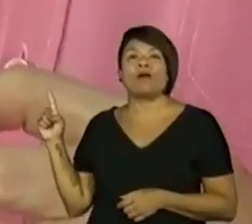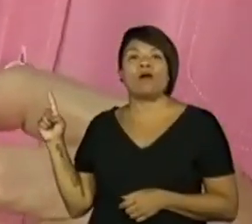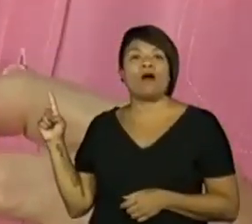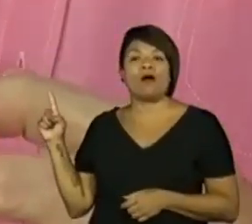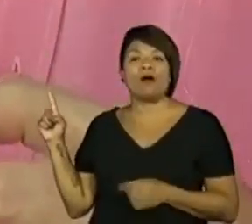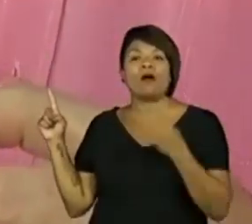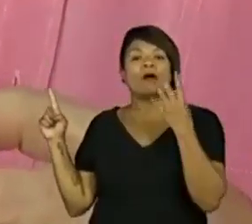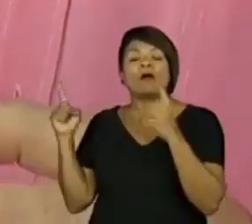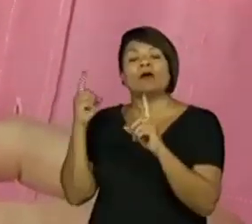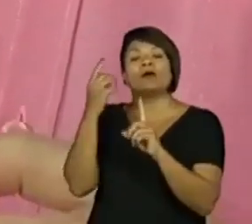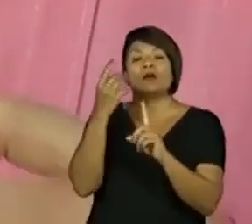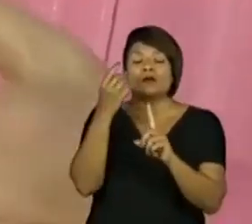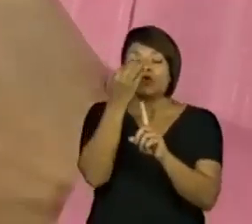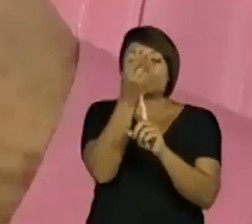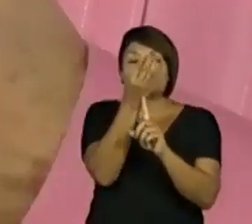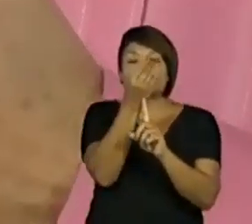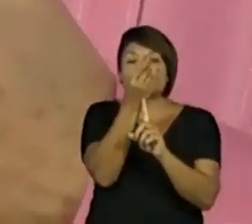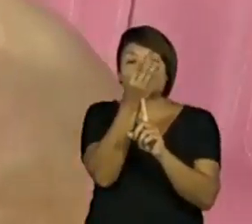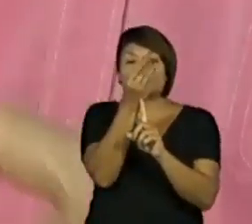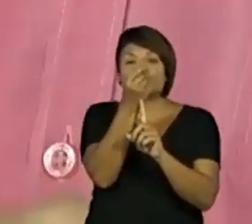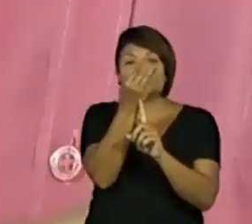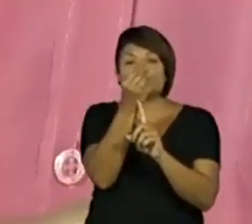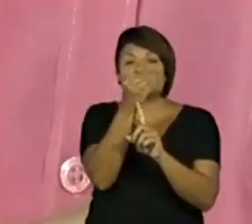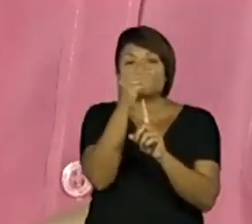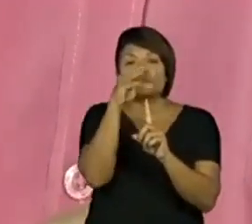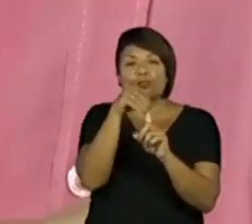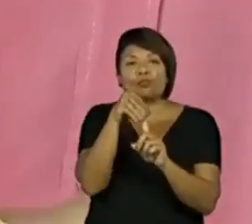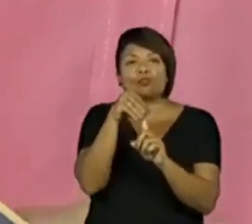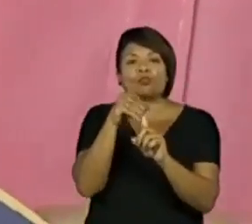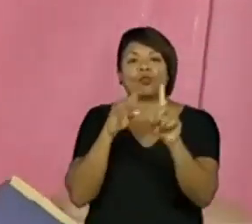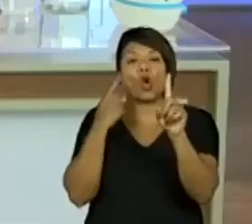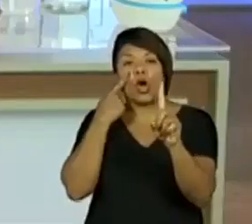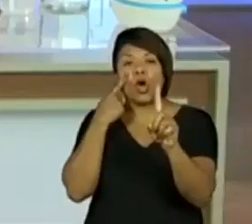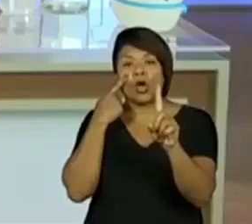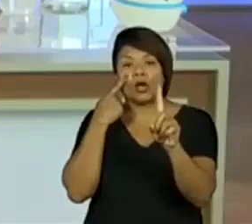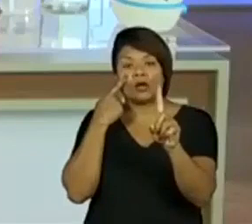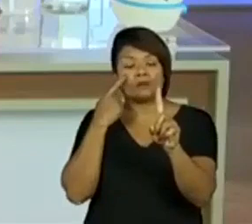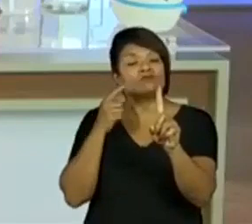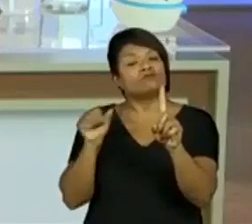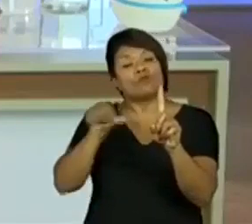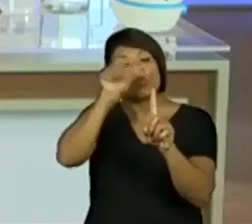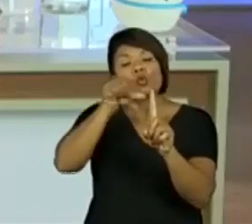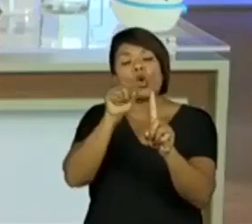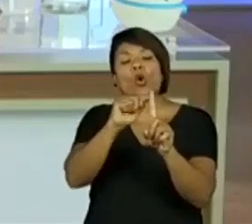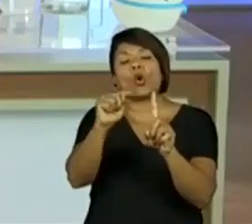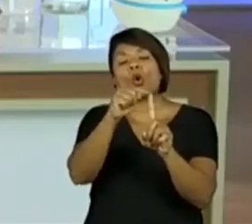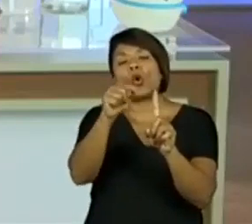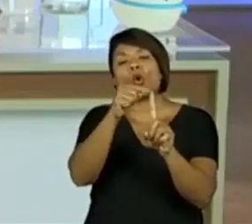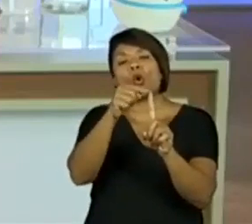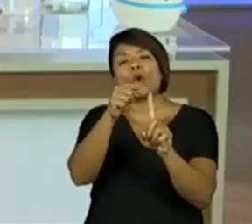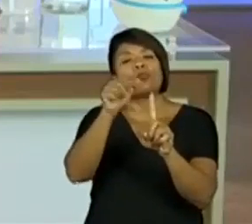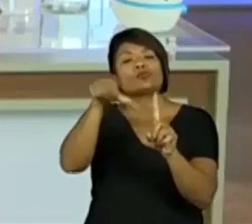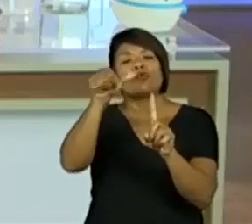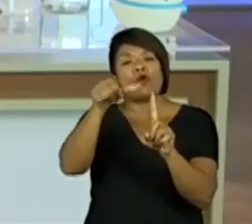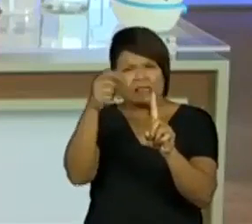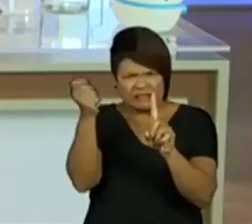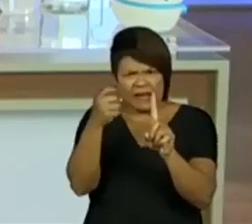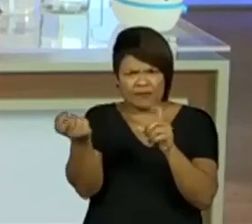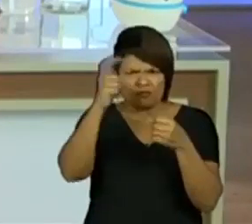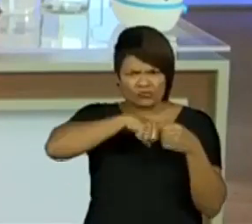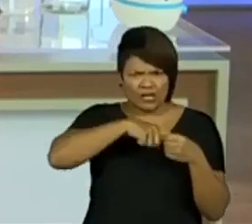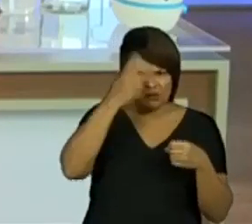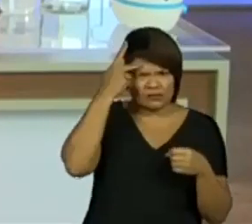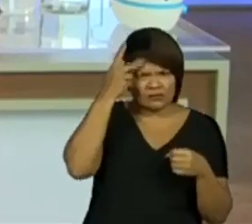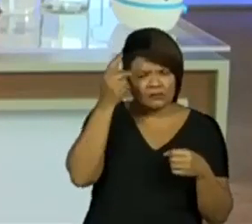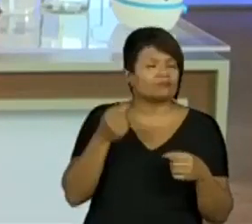desse fósforo envolve uma transformação de tal forma que não é possível